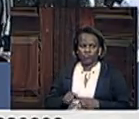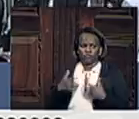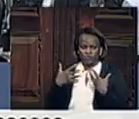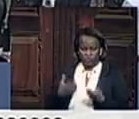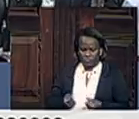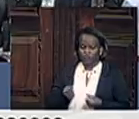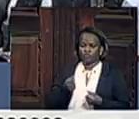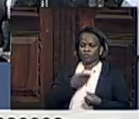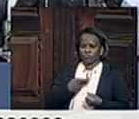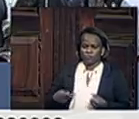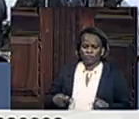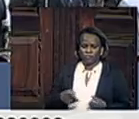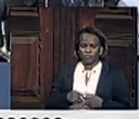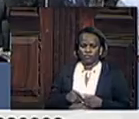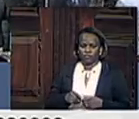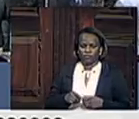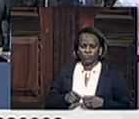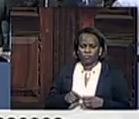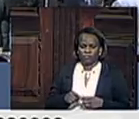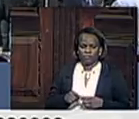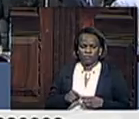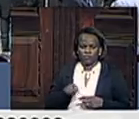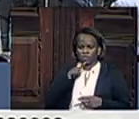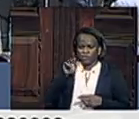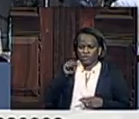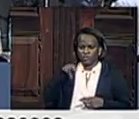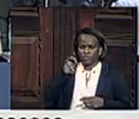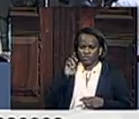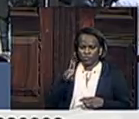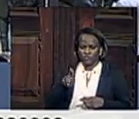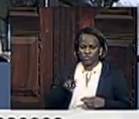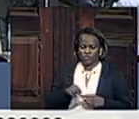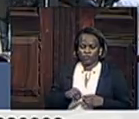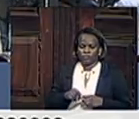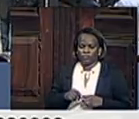Favorável, senhor presidente. Deputado Zaqueu Teixeira.